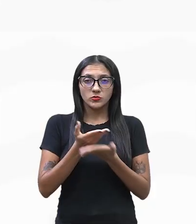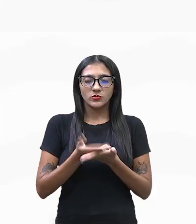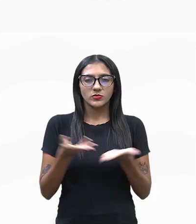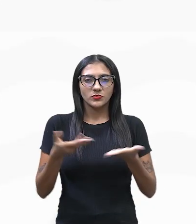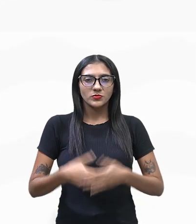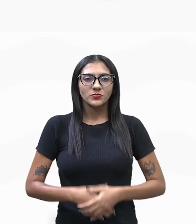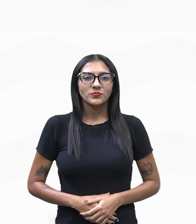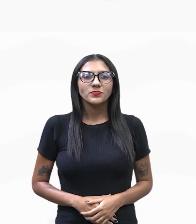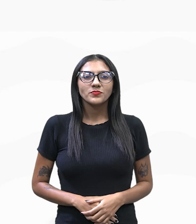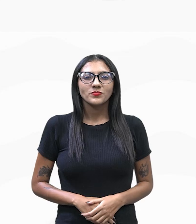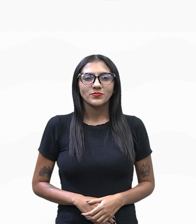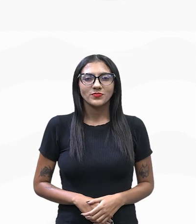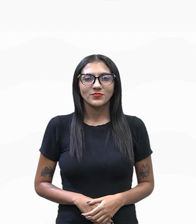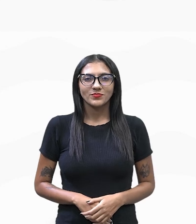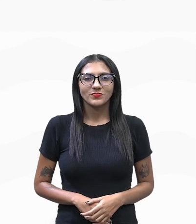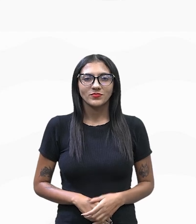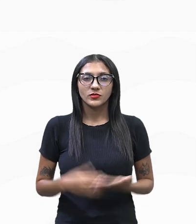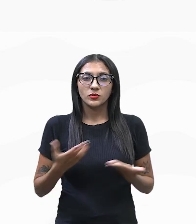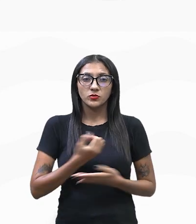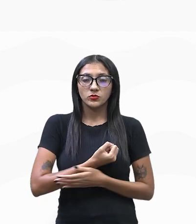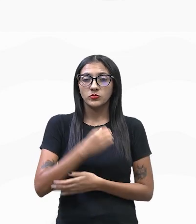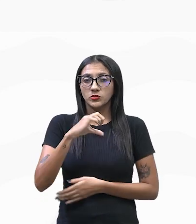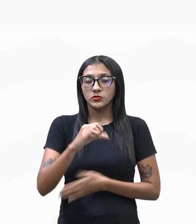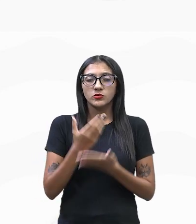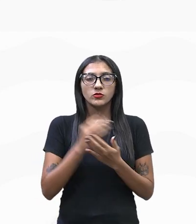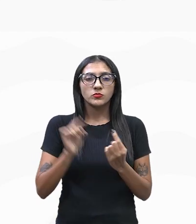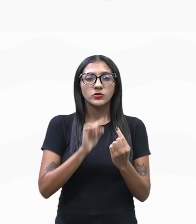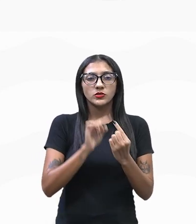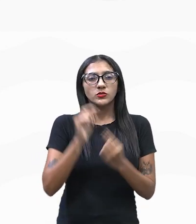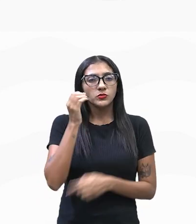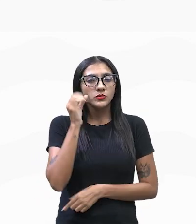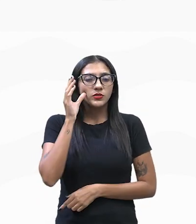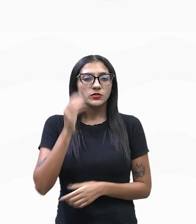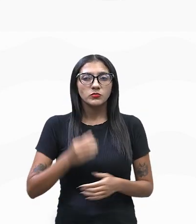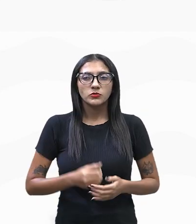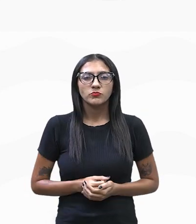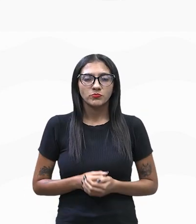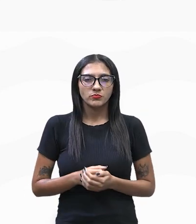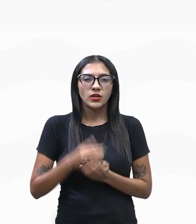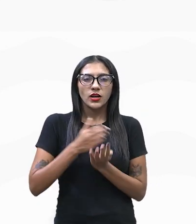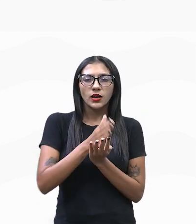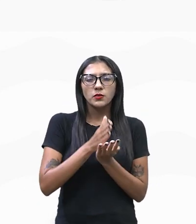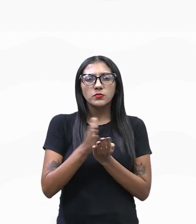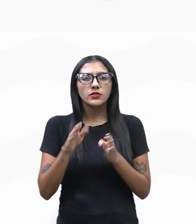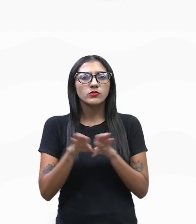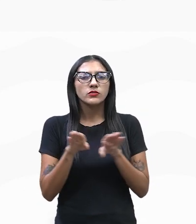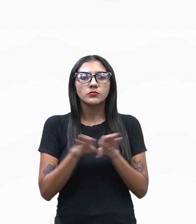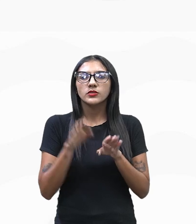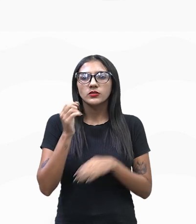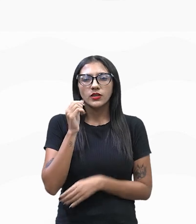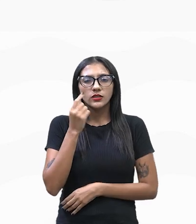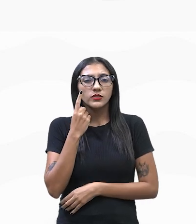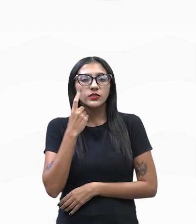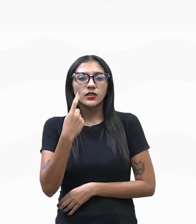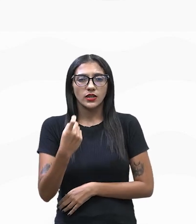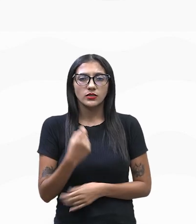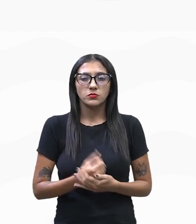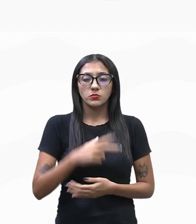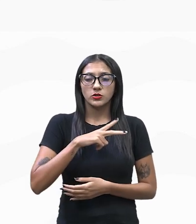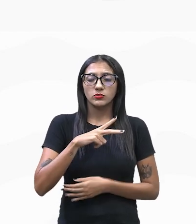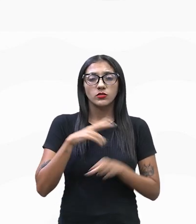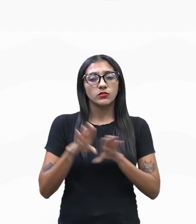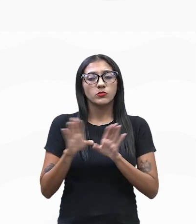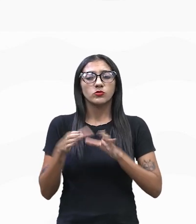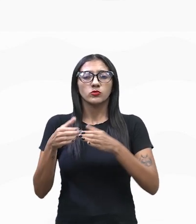aula? Aula 9, objeto de conhecimento, trajetórias e interesses pessoais e coletivos dos